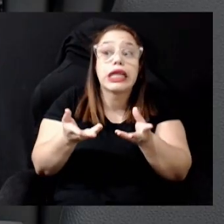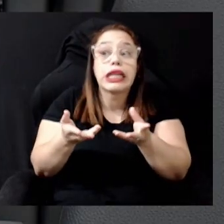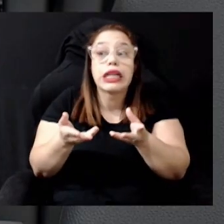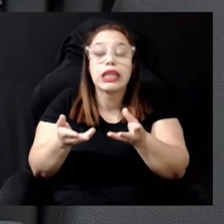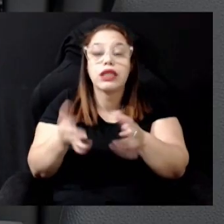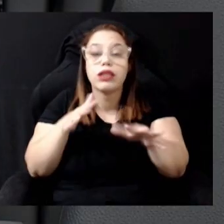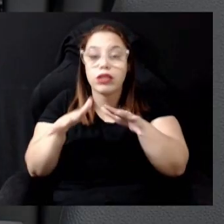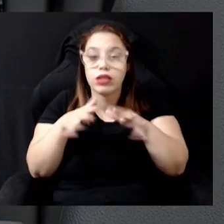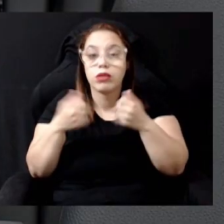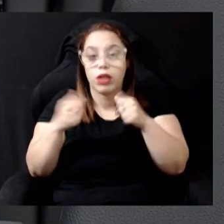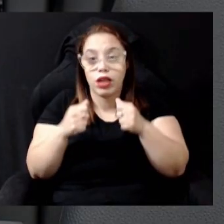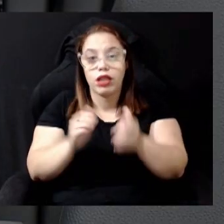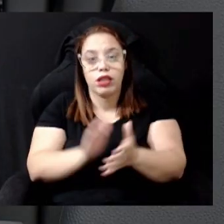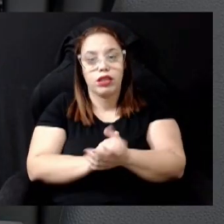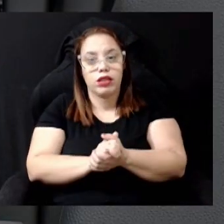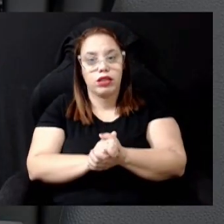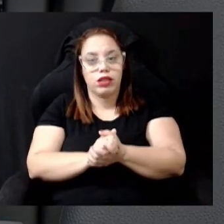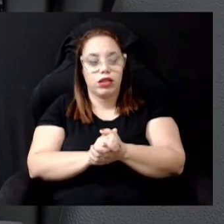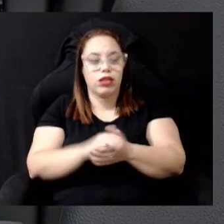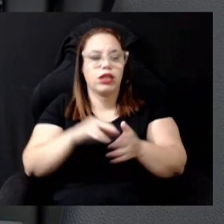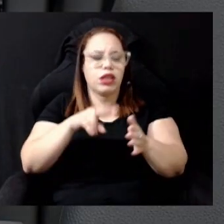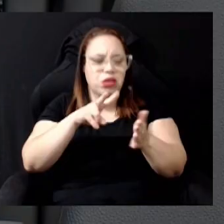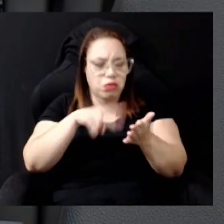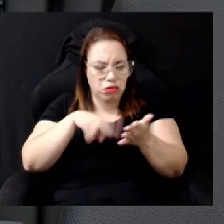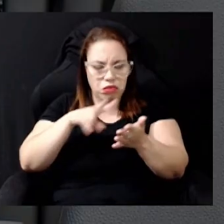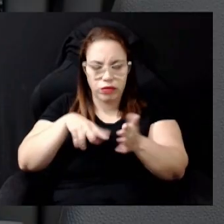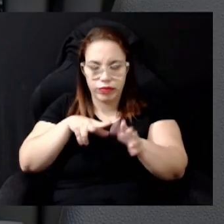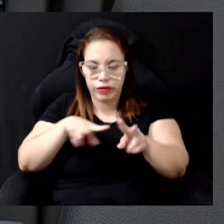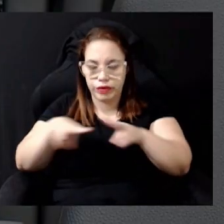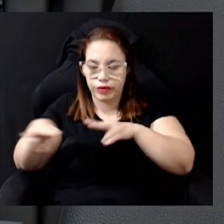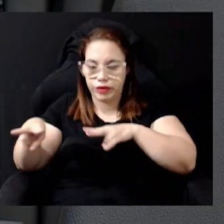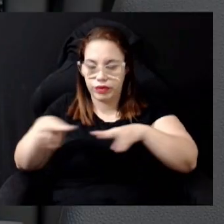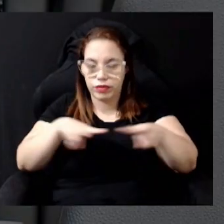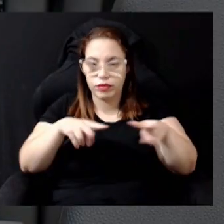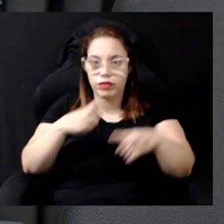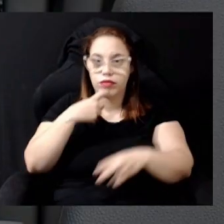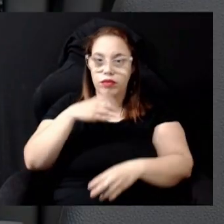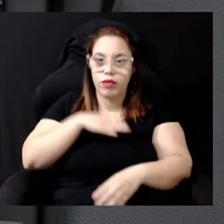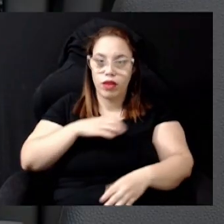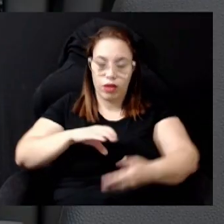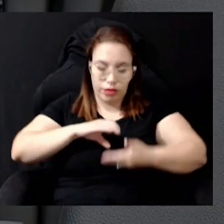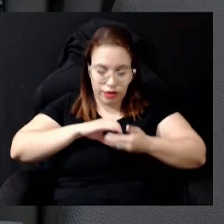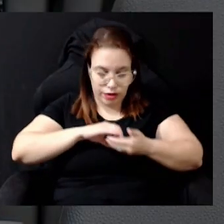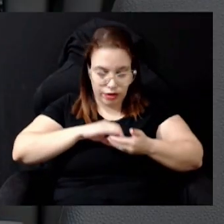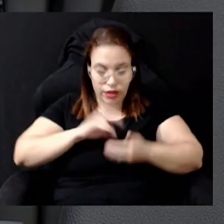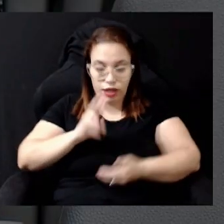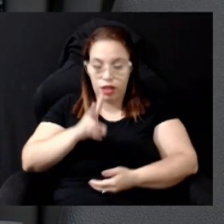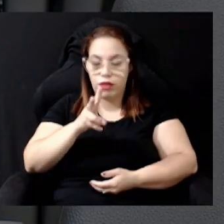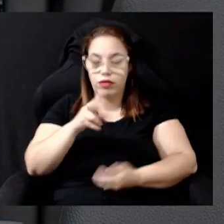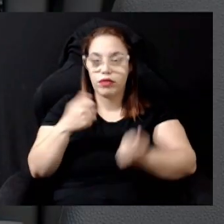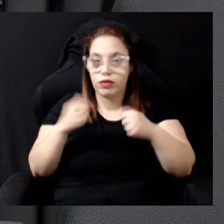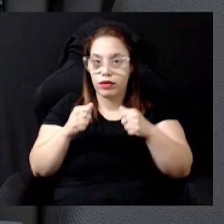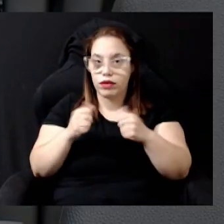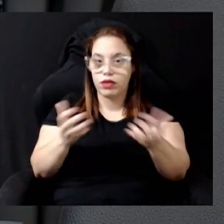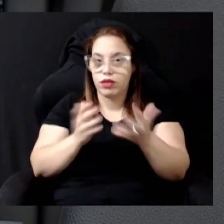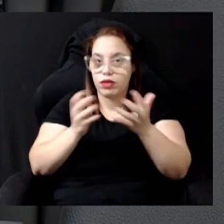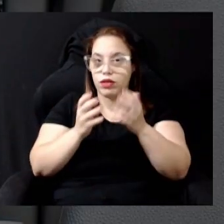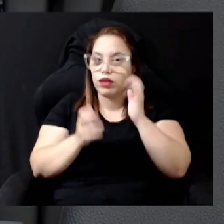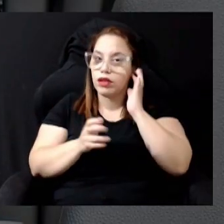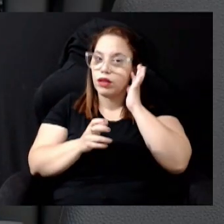feita. Então, esse mapeamento, o município já tem, a Defesa Civil sempre atua e é preciso que haja ações efetivas para